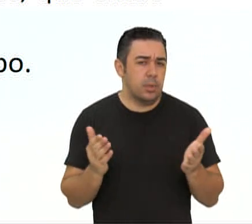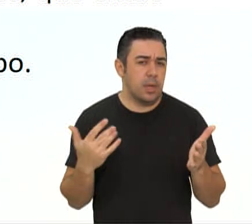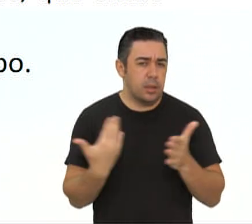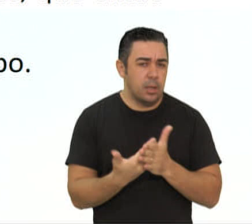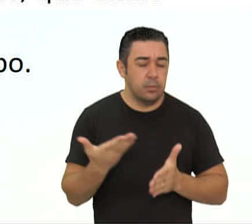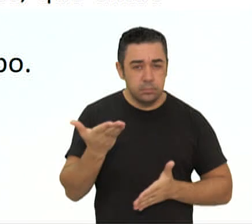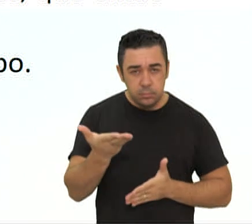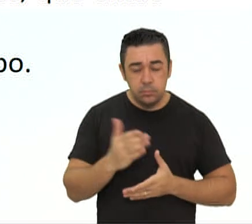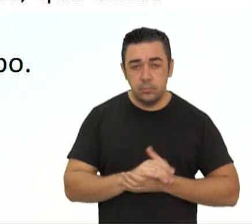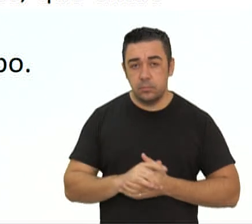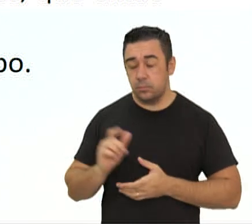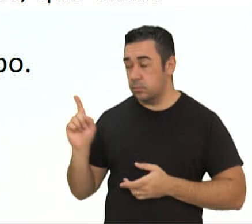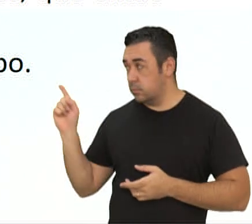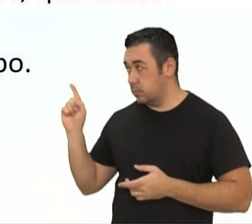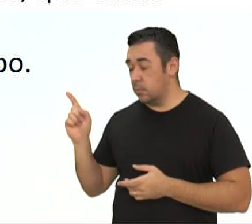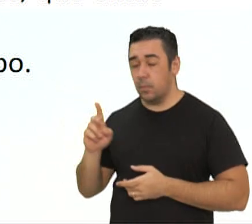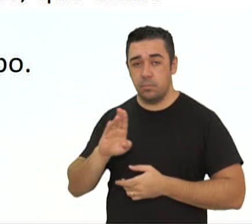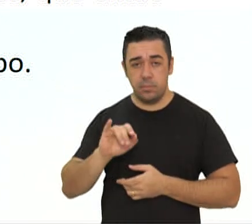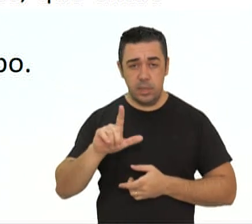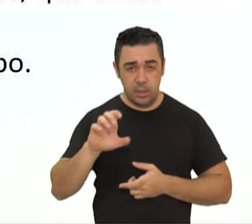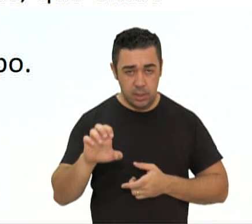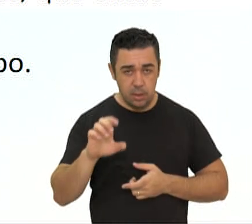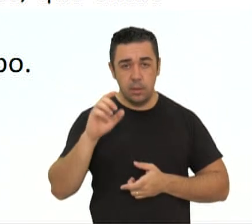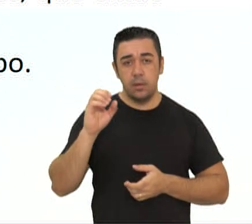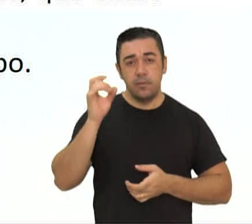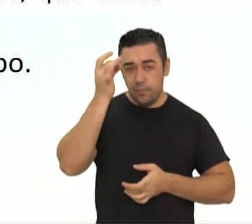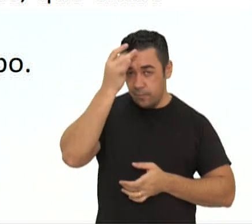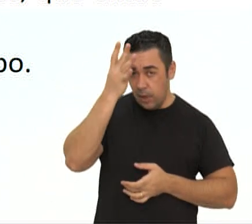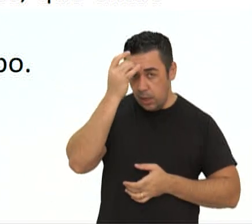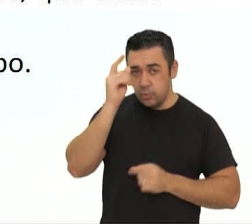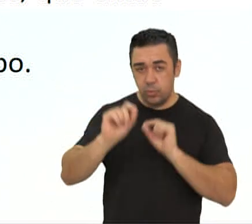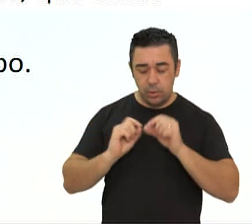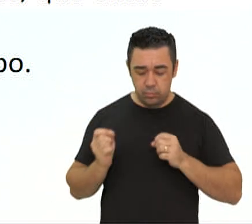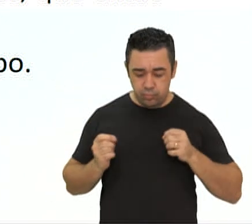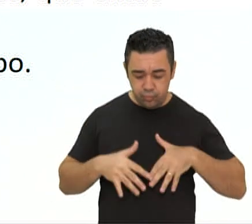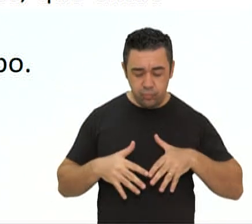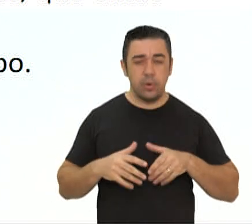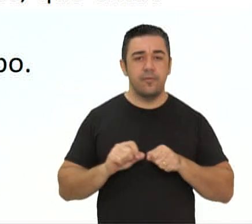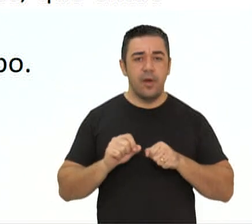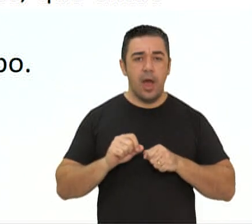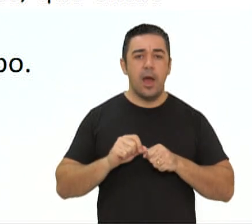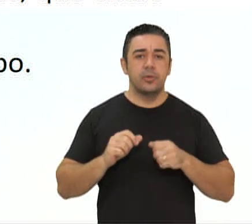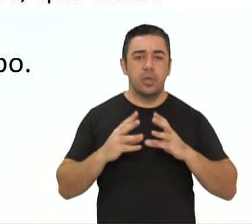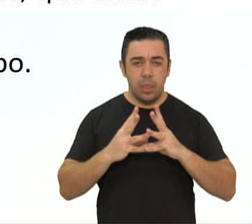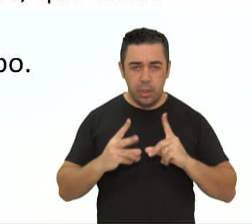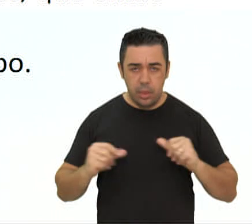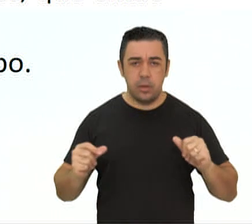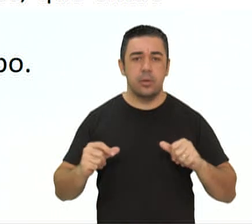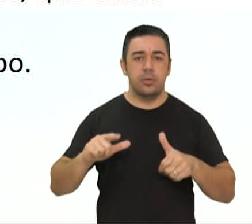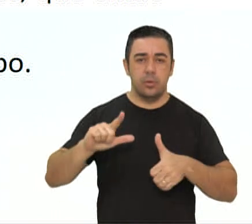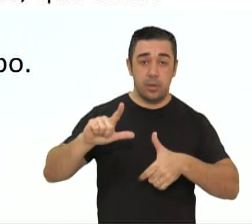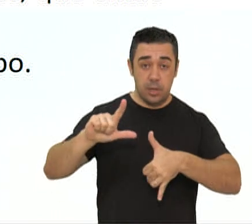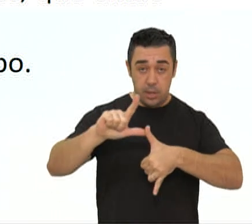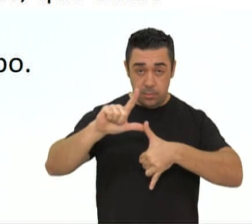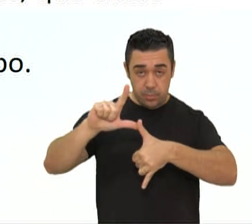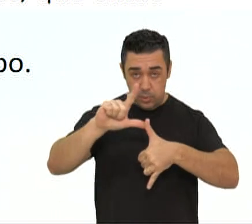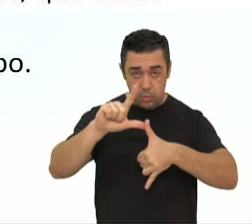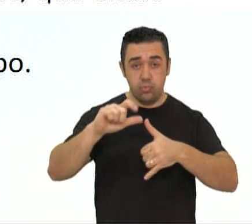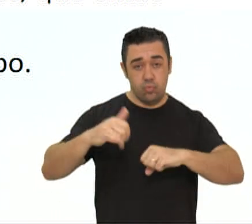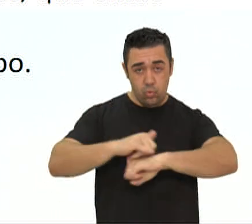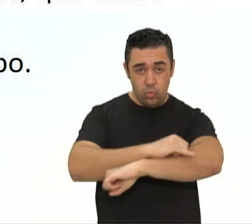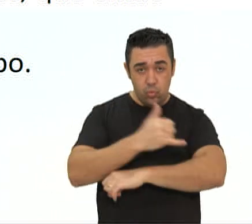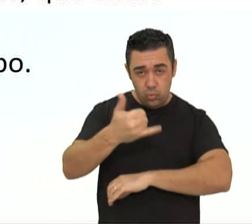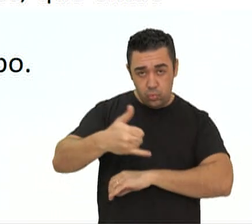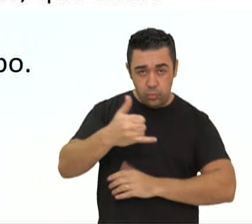parte do processo, ó. Então, a bile, né, vai facilitar aí a digestão dos lipídios, que são as gorduras. O suco pancreático